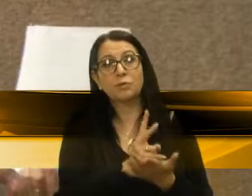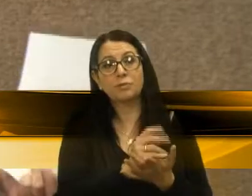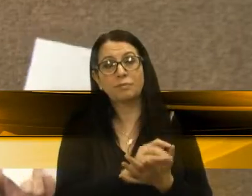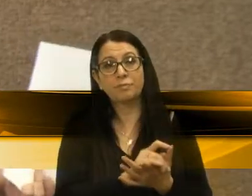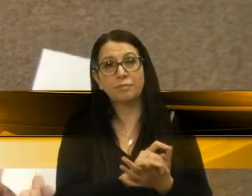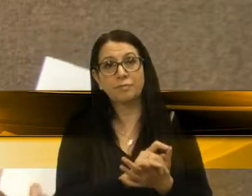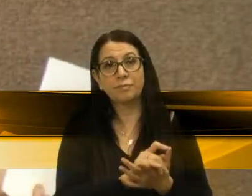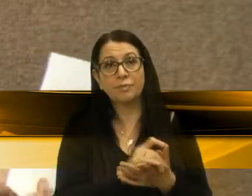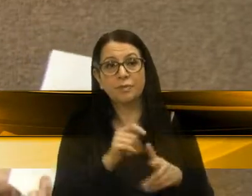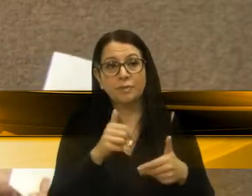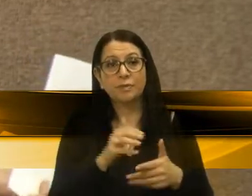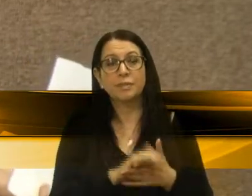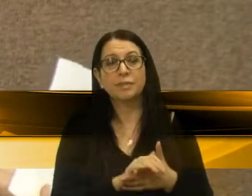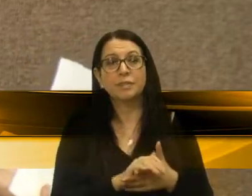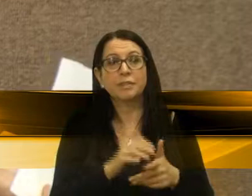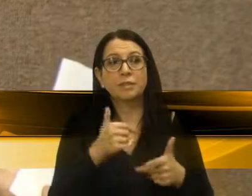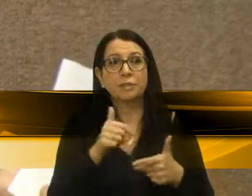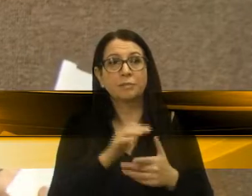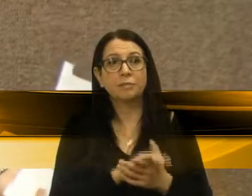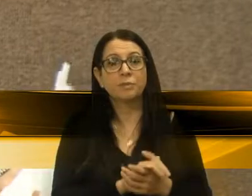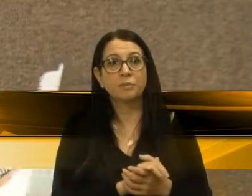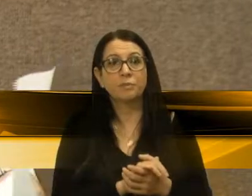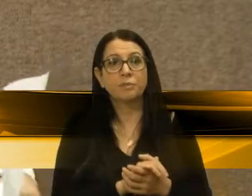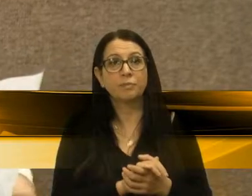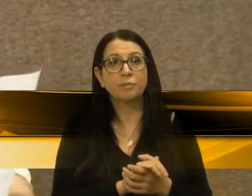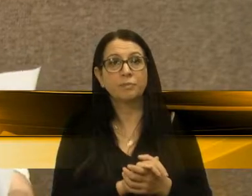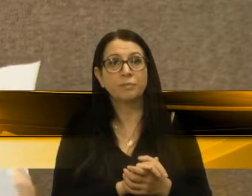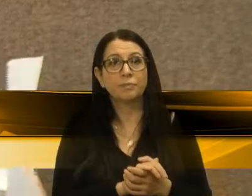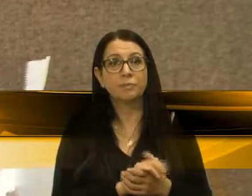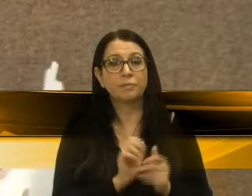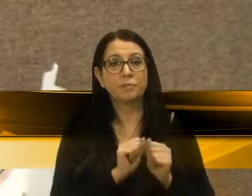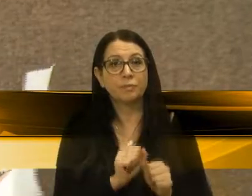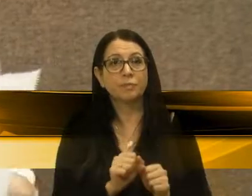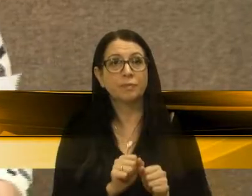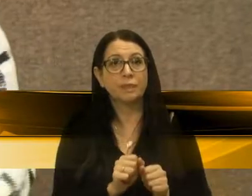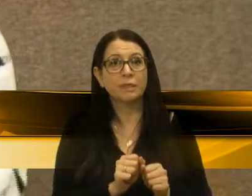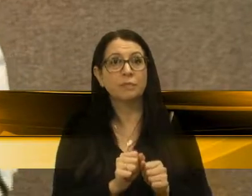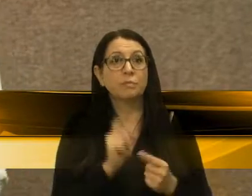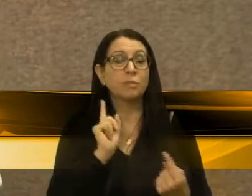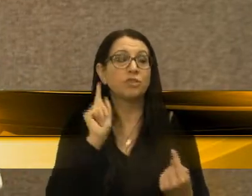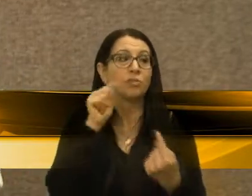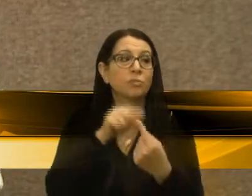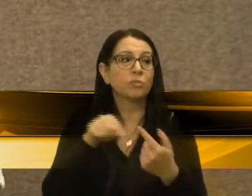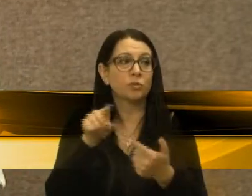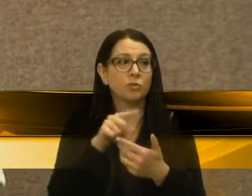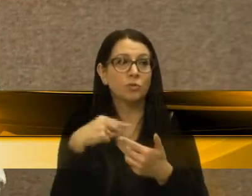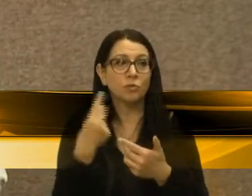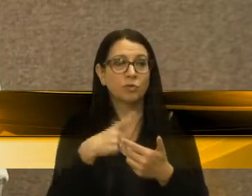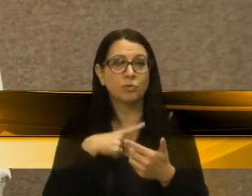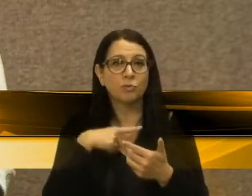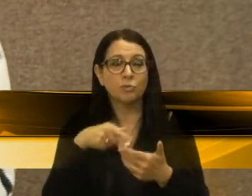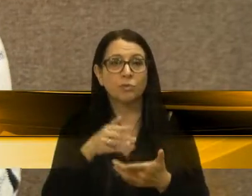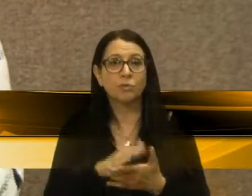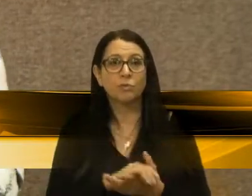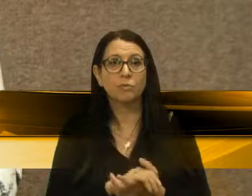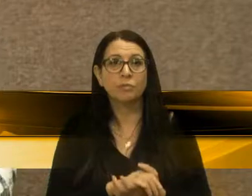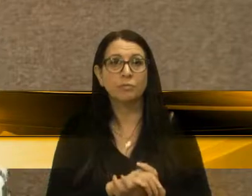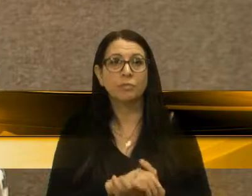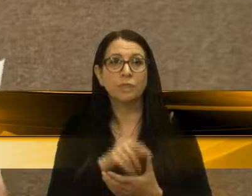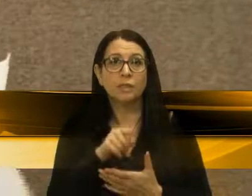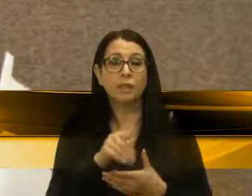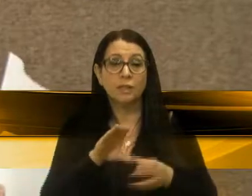no seu trabalho, trabalhando fortemente para se chegar onde nós chegamos hoje. E